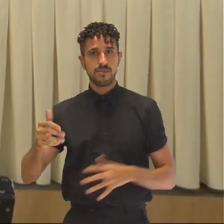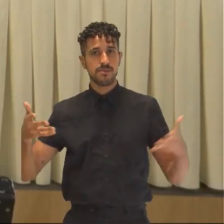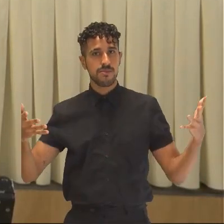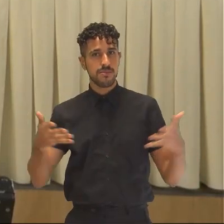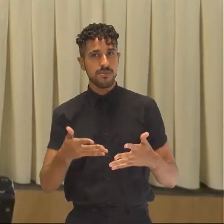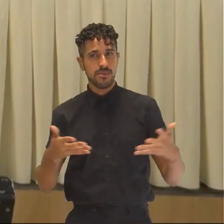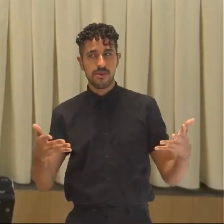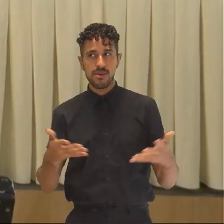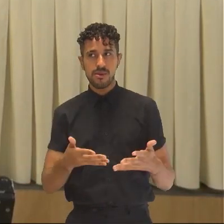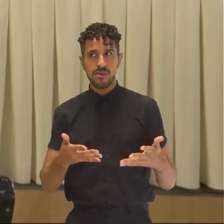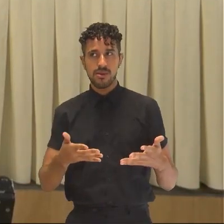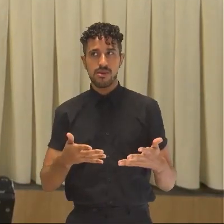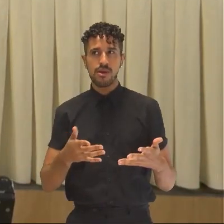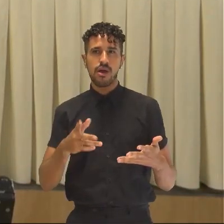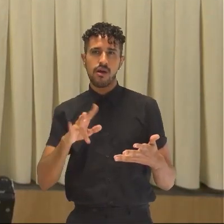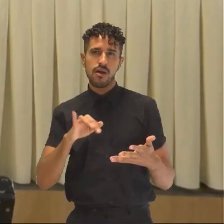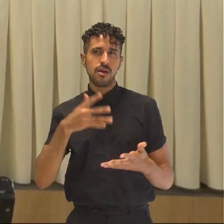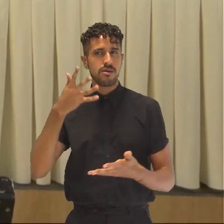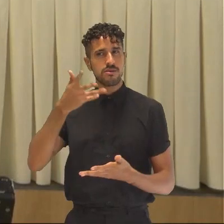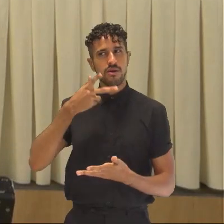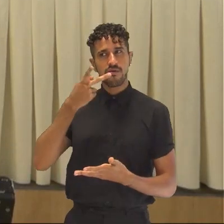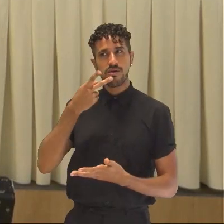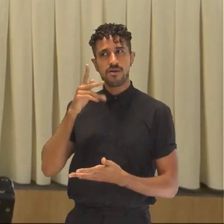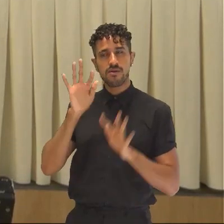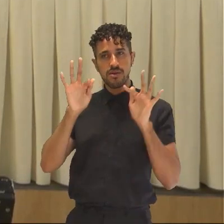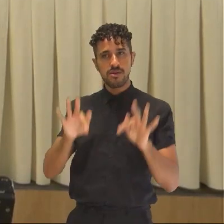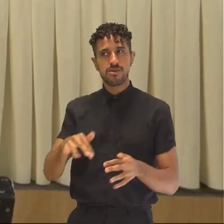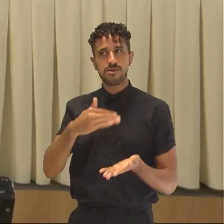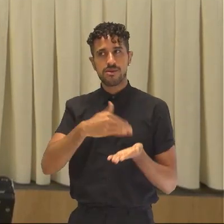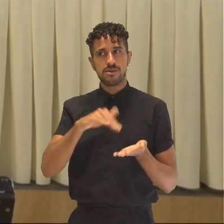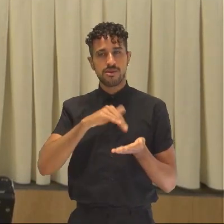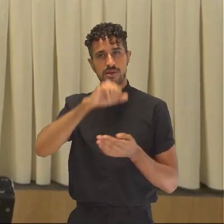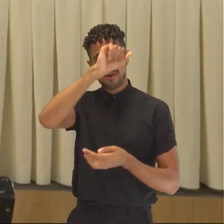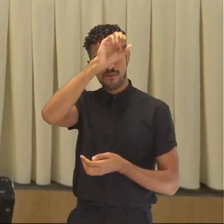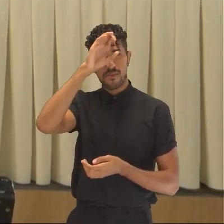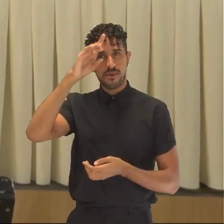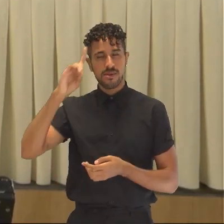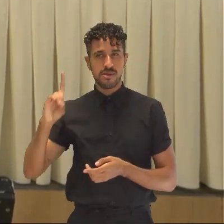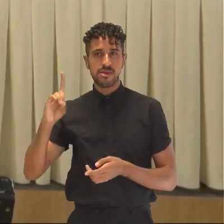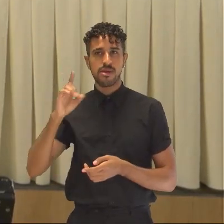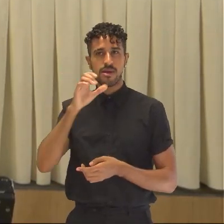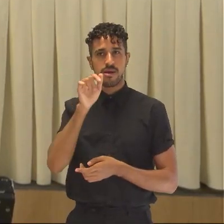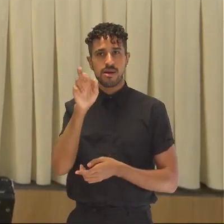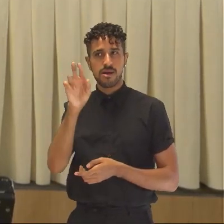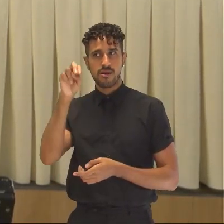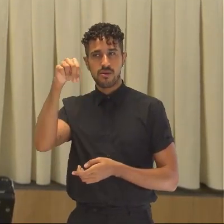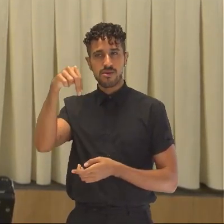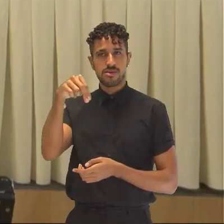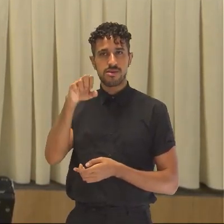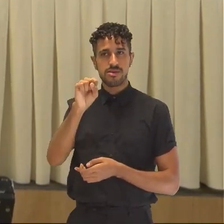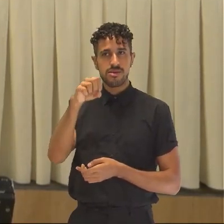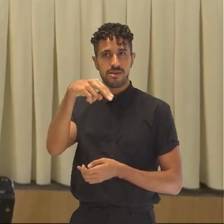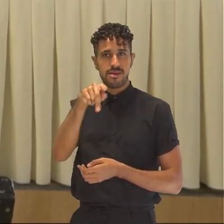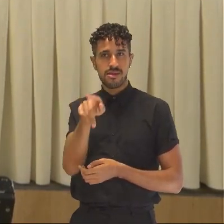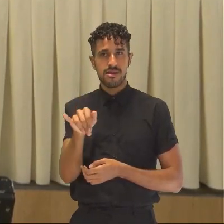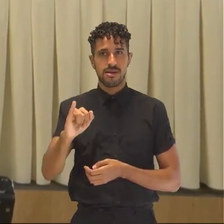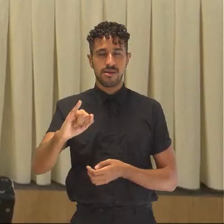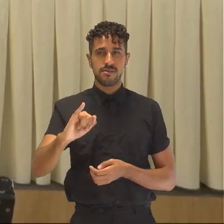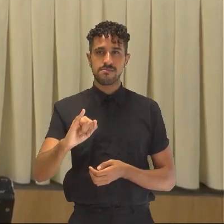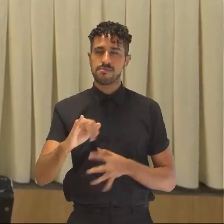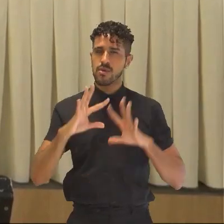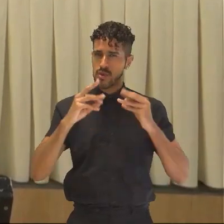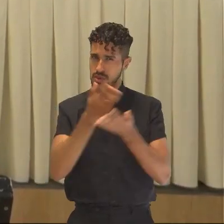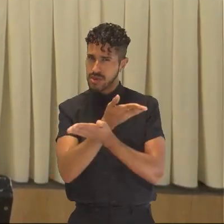agora, as considerações finais do secretário de alfabetização, Carlos Nadalim. Bom,